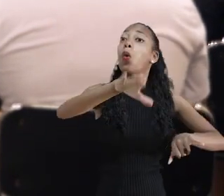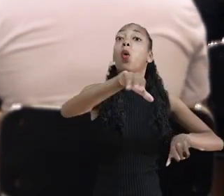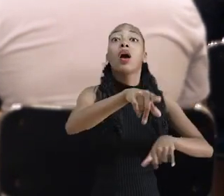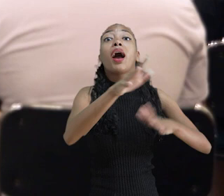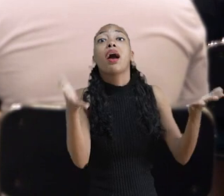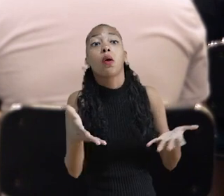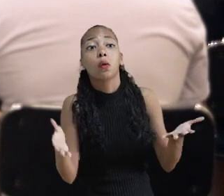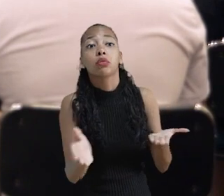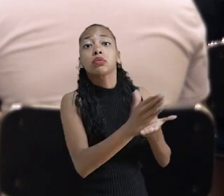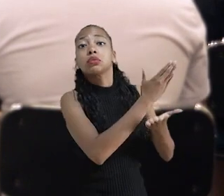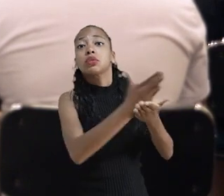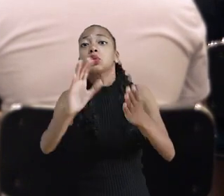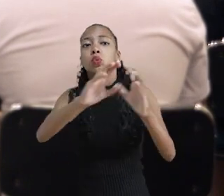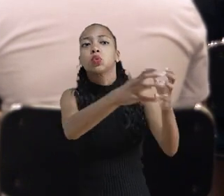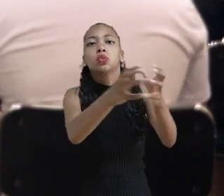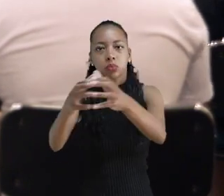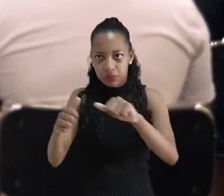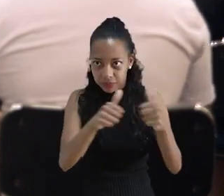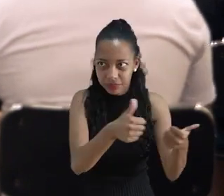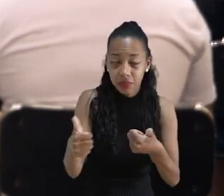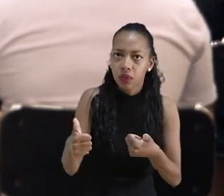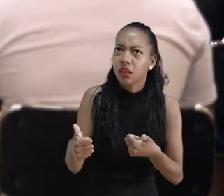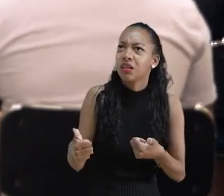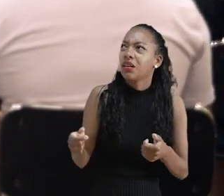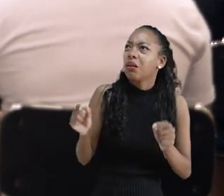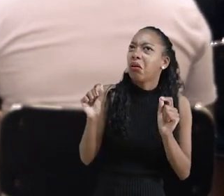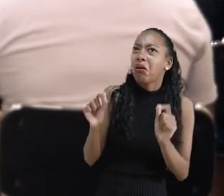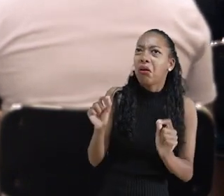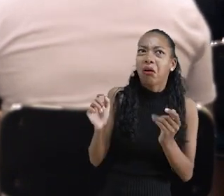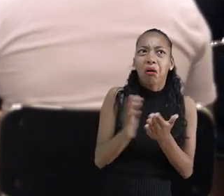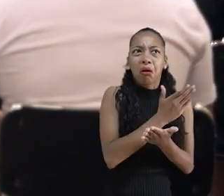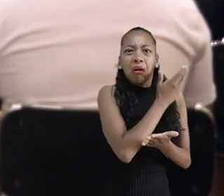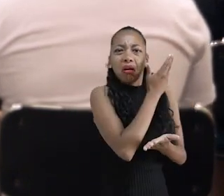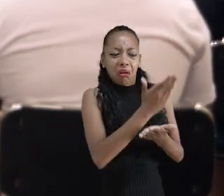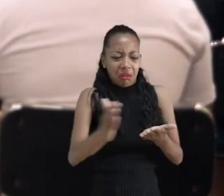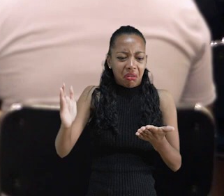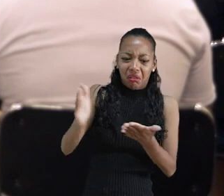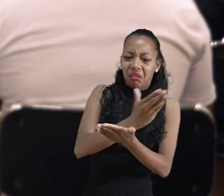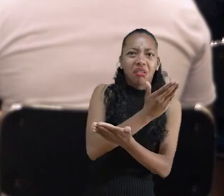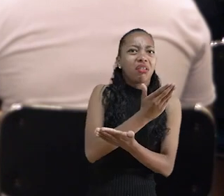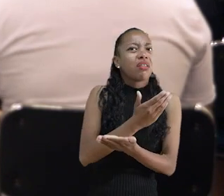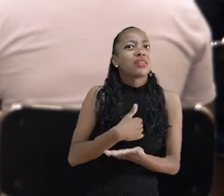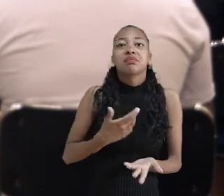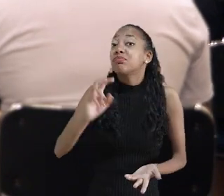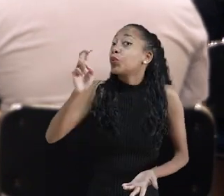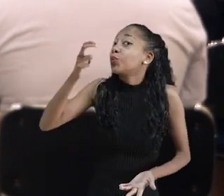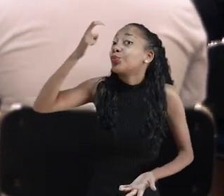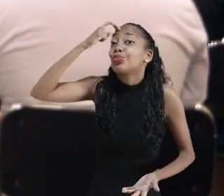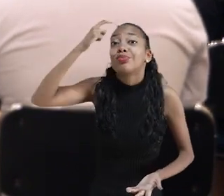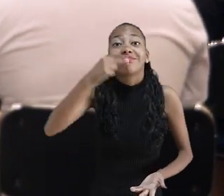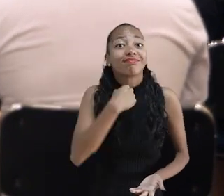tipo E aí do que que você tá falando né eh e aí a gente teve